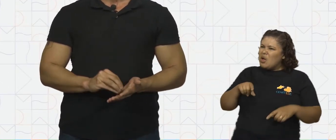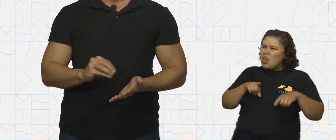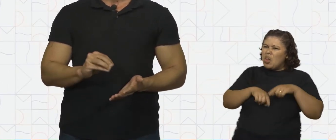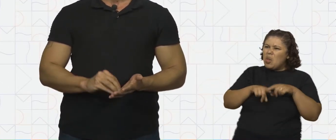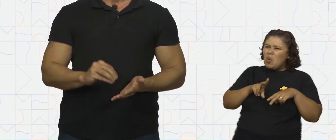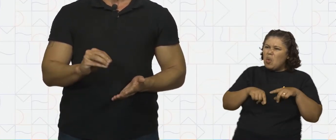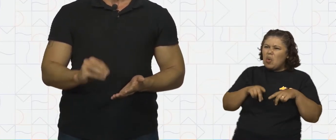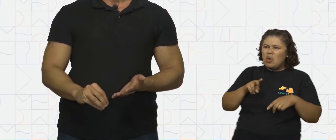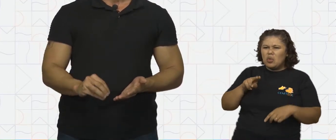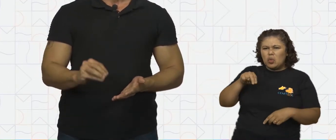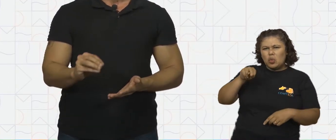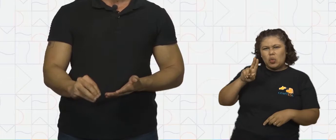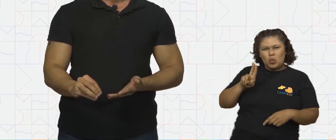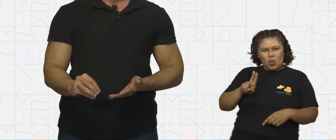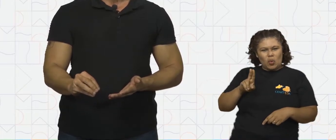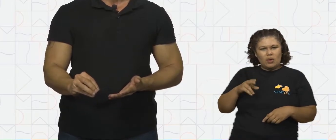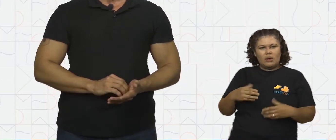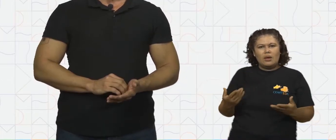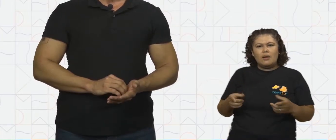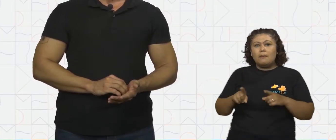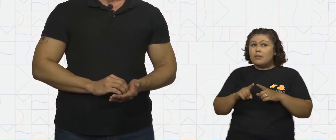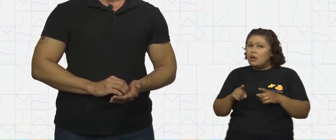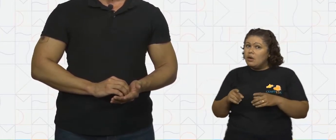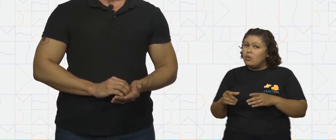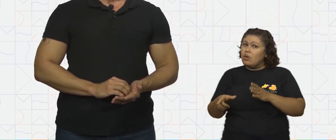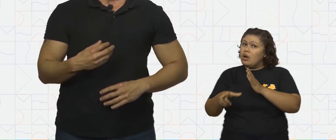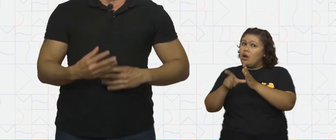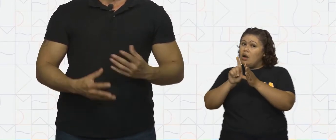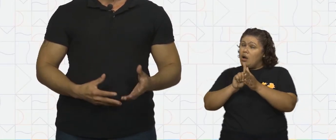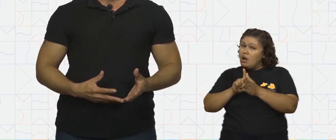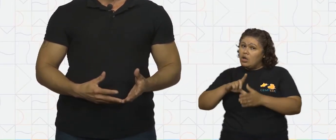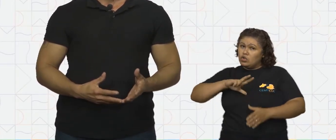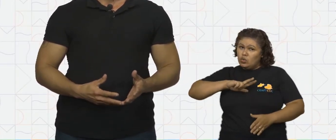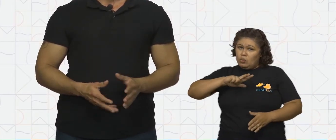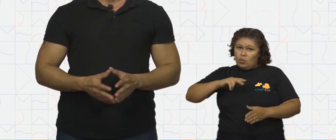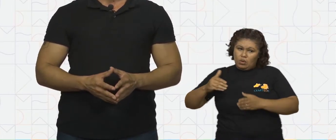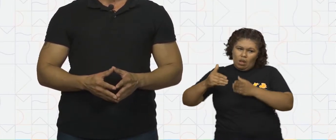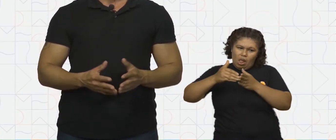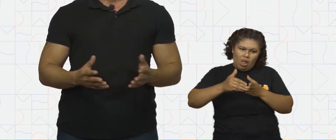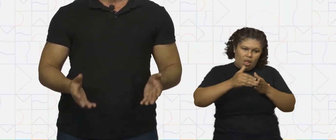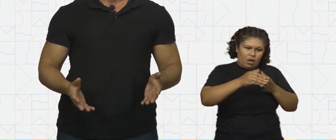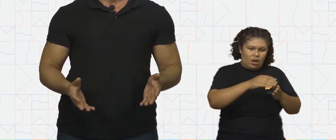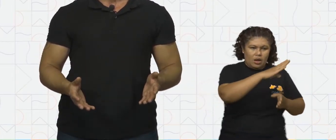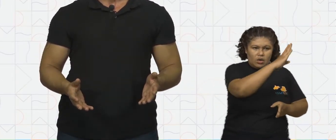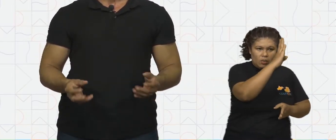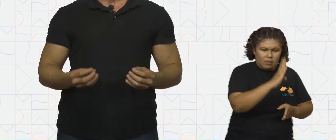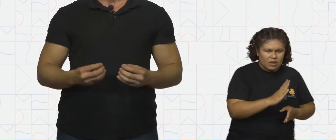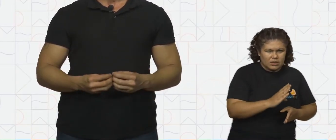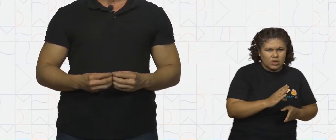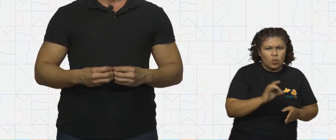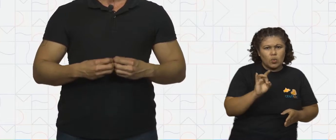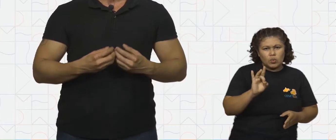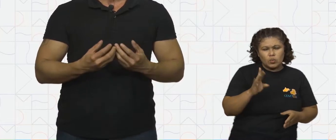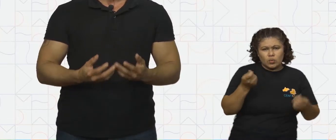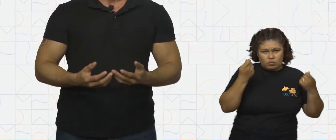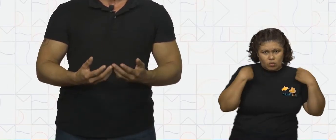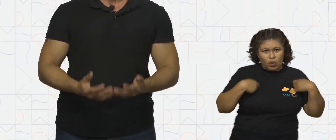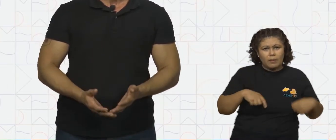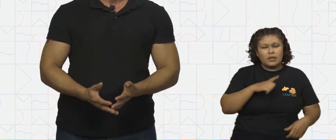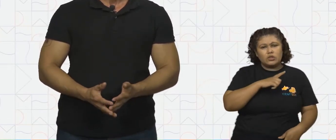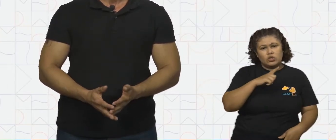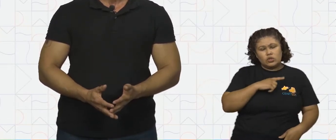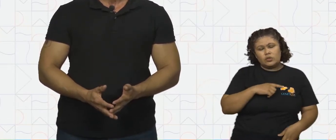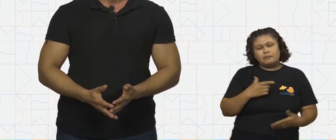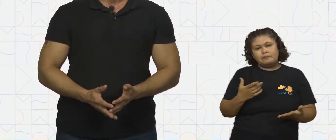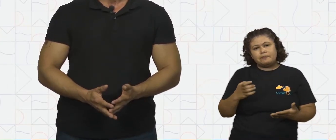no Brasil antes da chegada dos portugueses viviam assim? Muito do que falamos sobre os nossos antepassados se origina do que os europeus